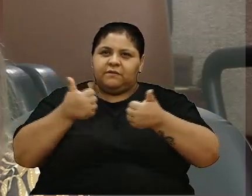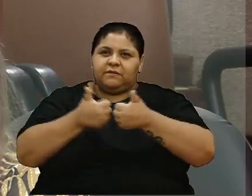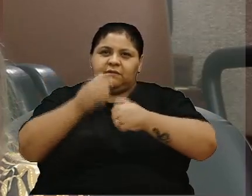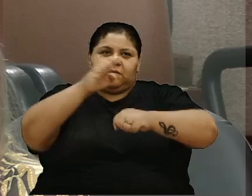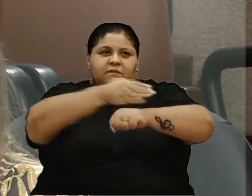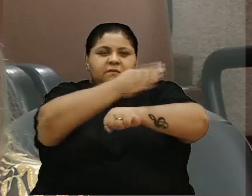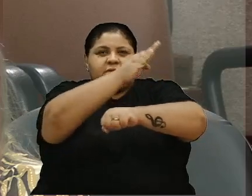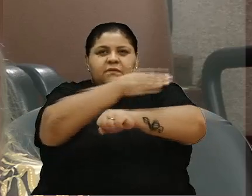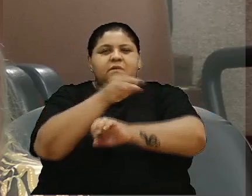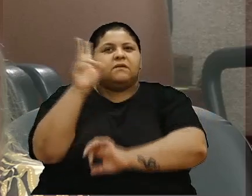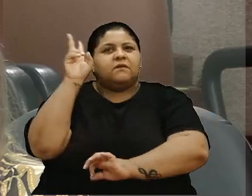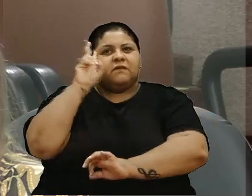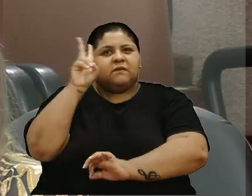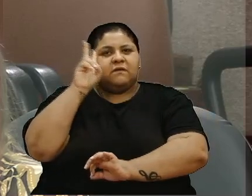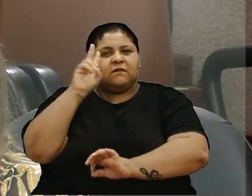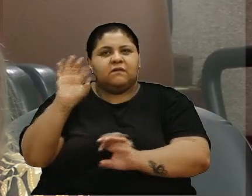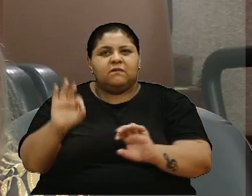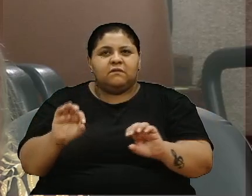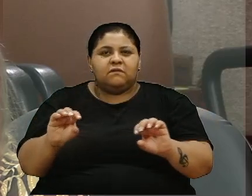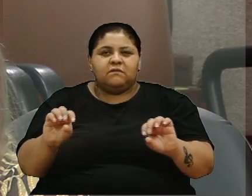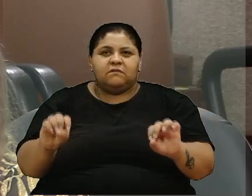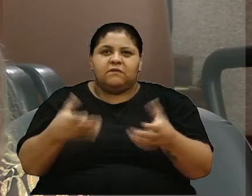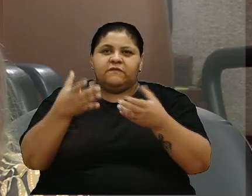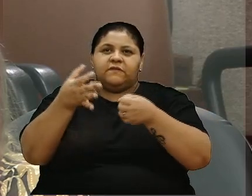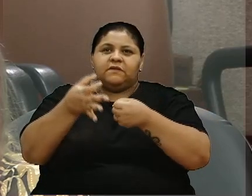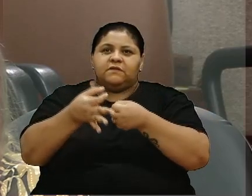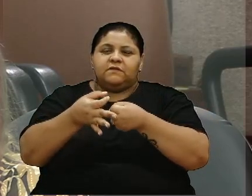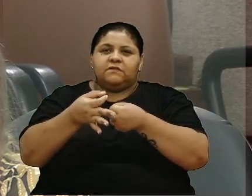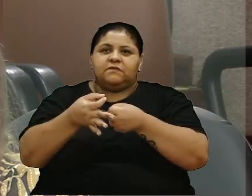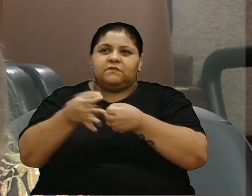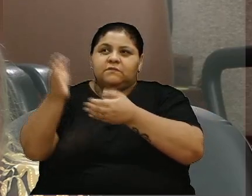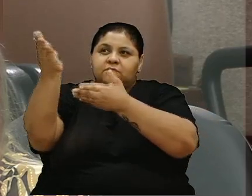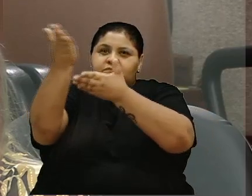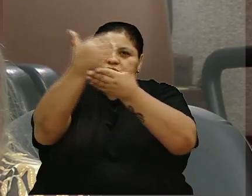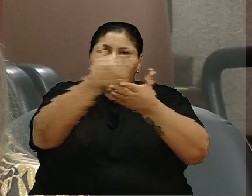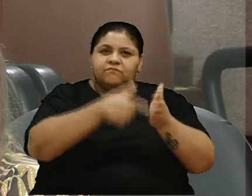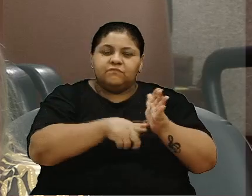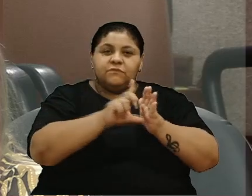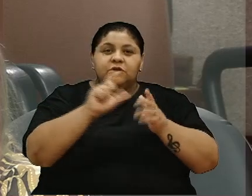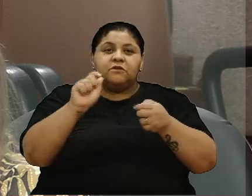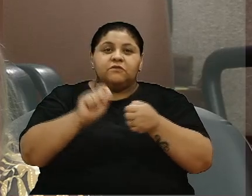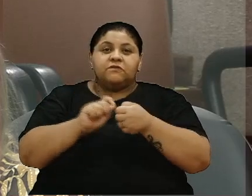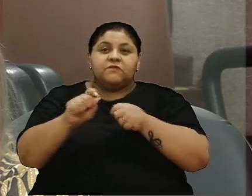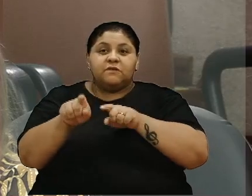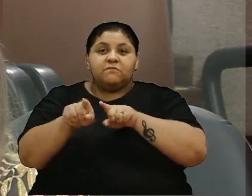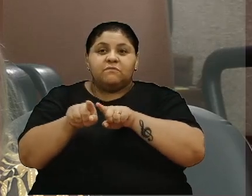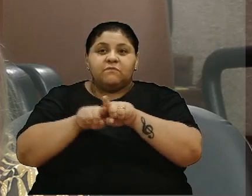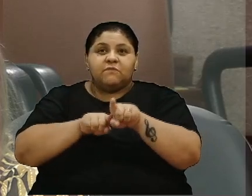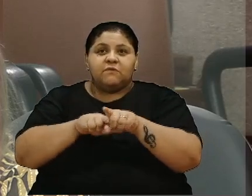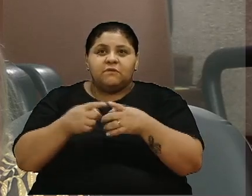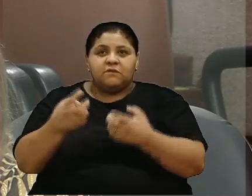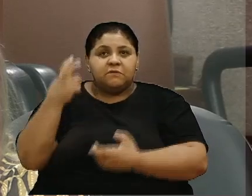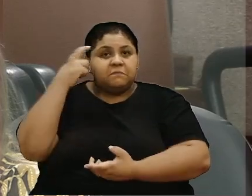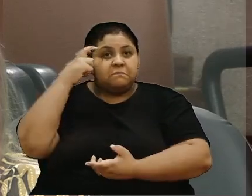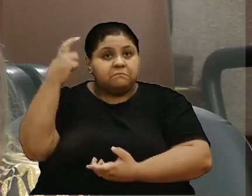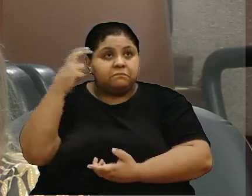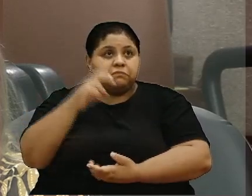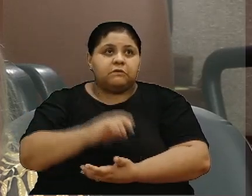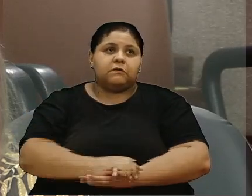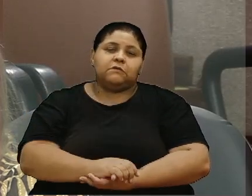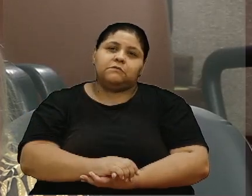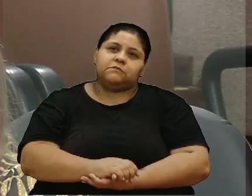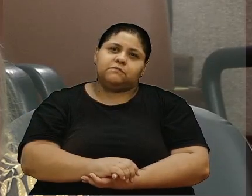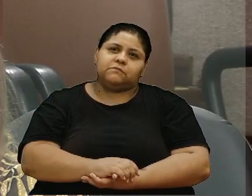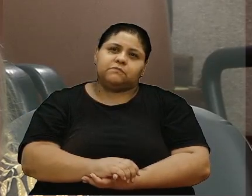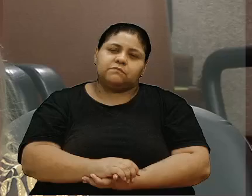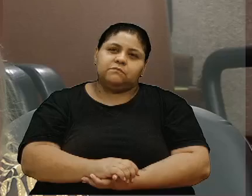Eu recordo que na festa das colheitas, vereador Frisso, anterior, vocês fizeram uma parceria, inteligentemente, com